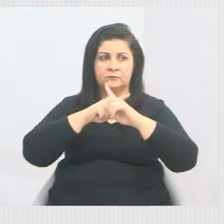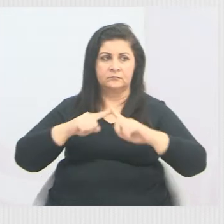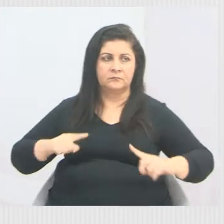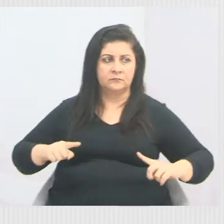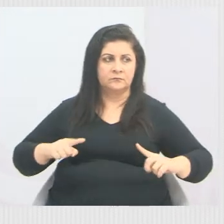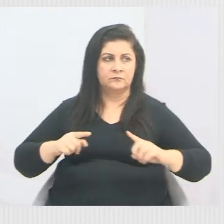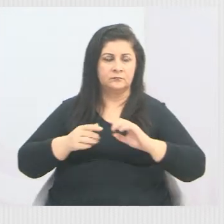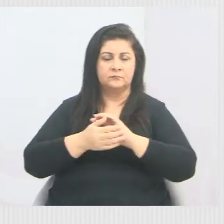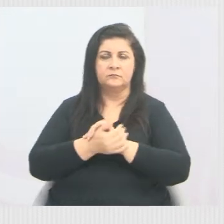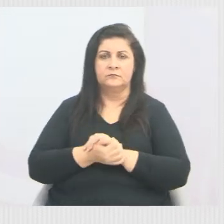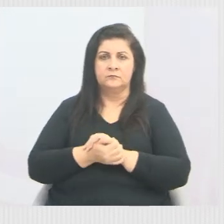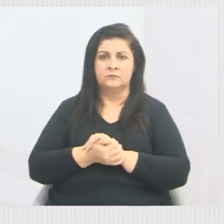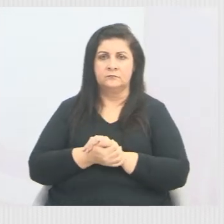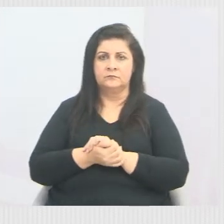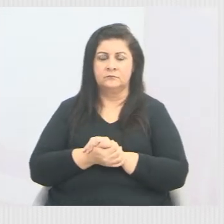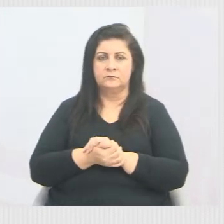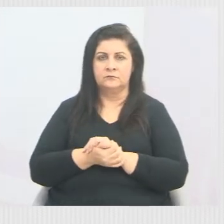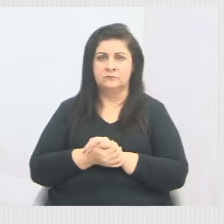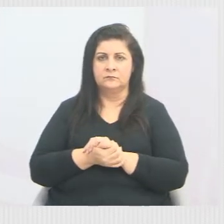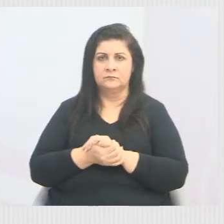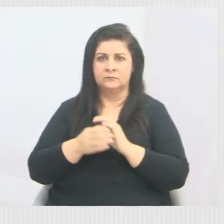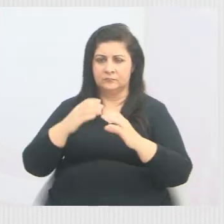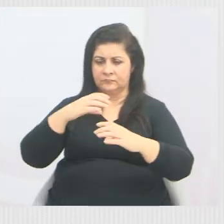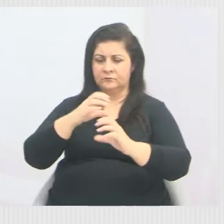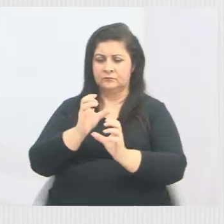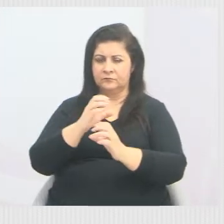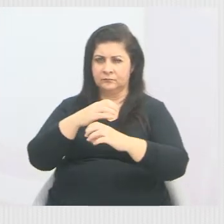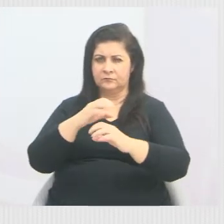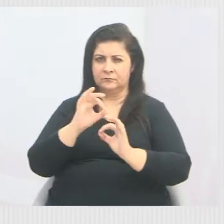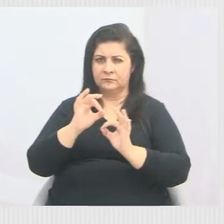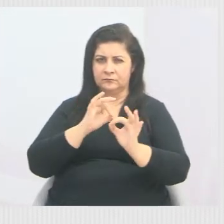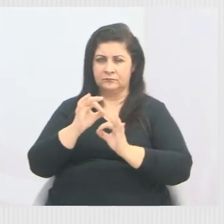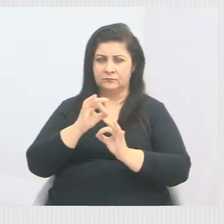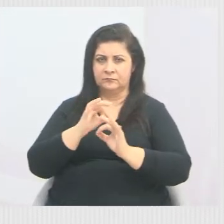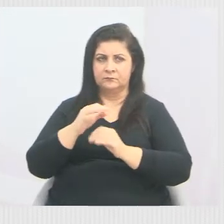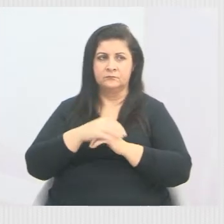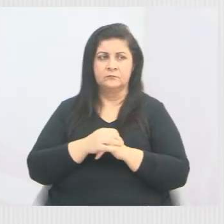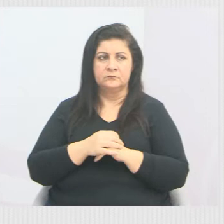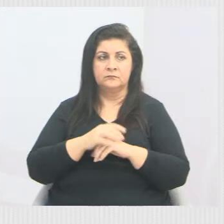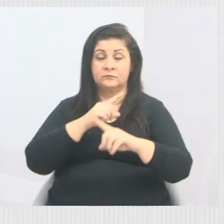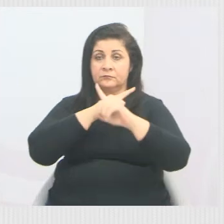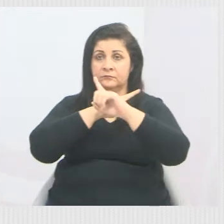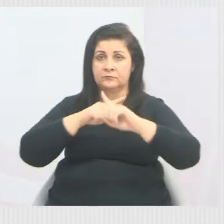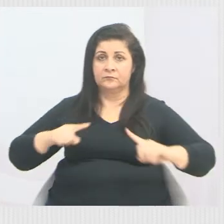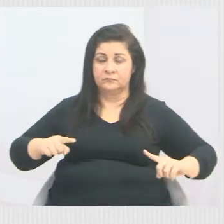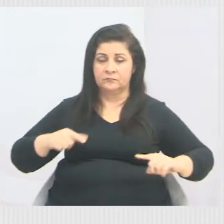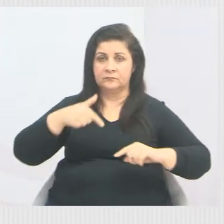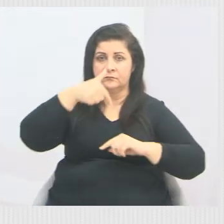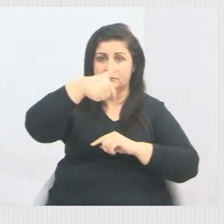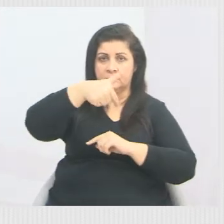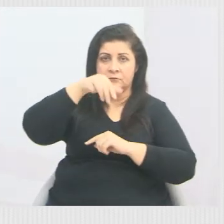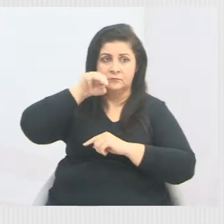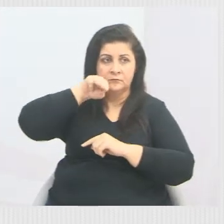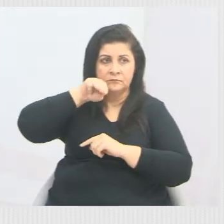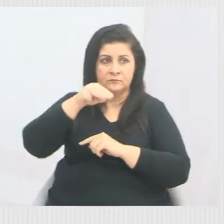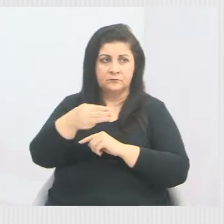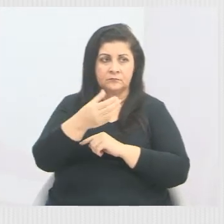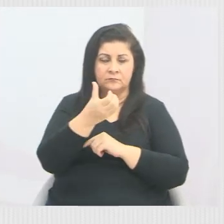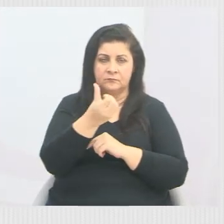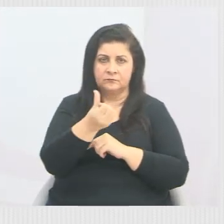Cancelamento. Com esse trabalho da contabilidade do município, né, foi cancelado